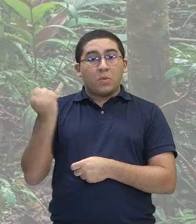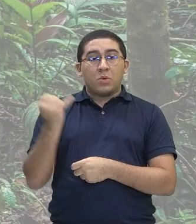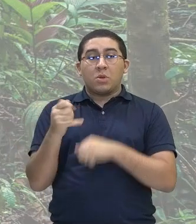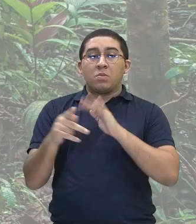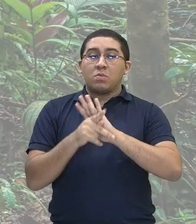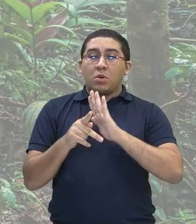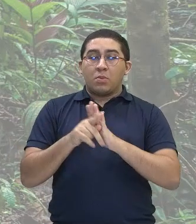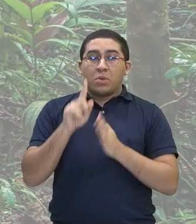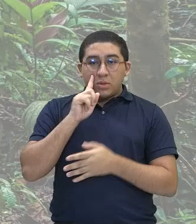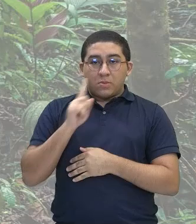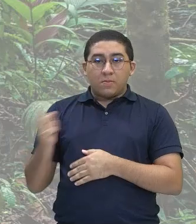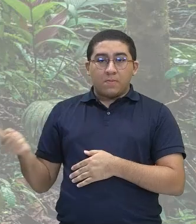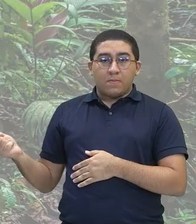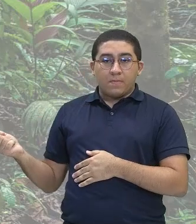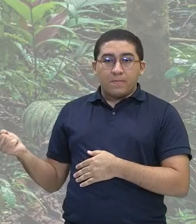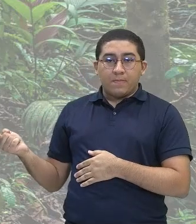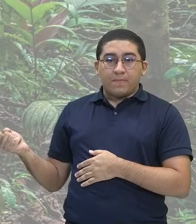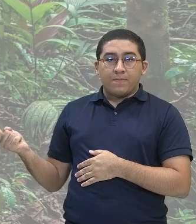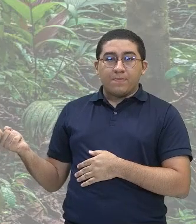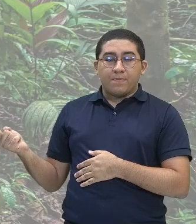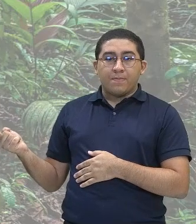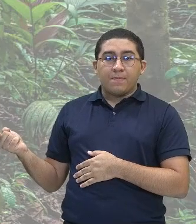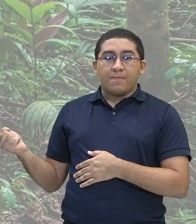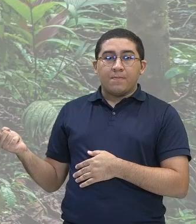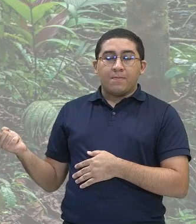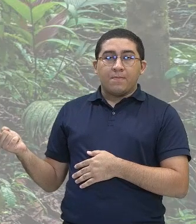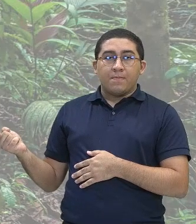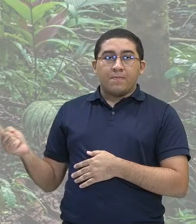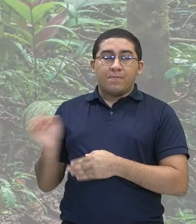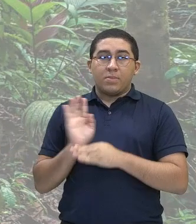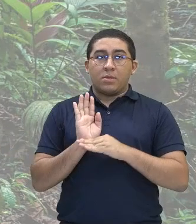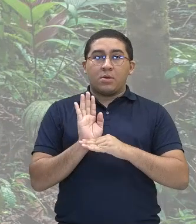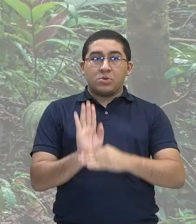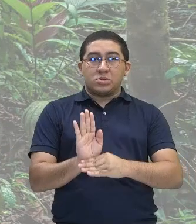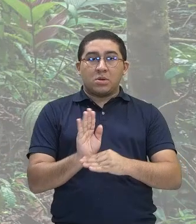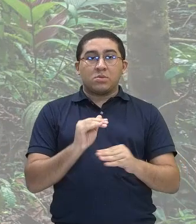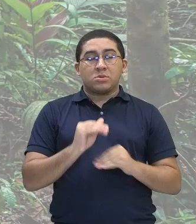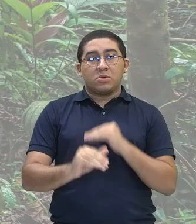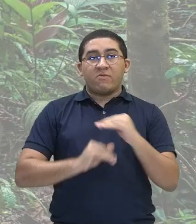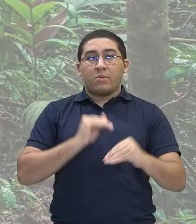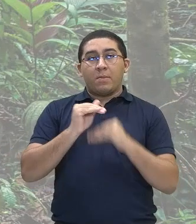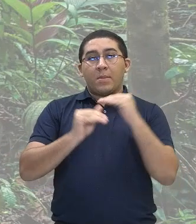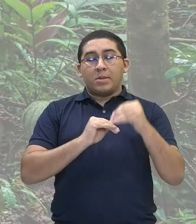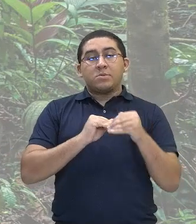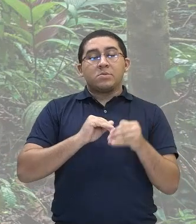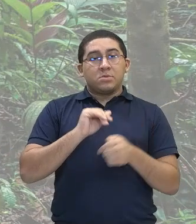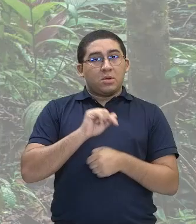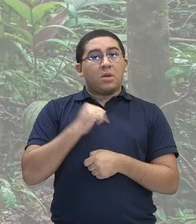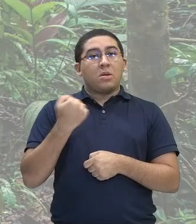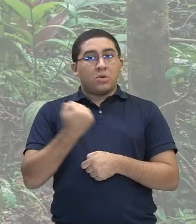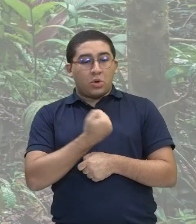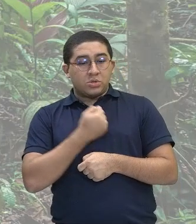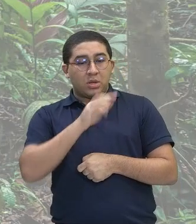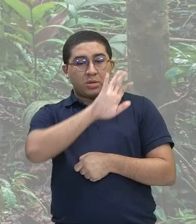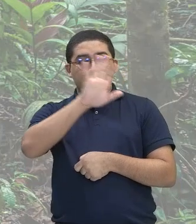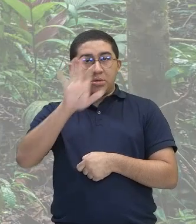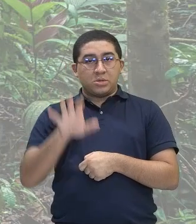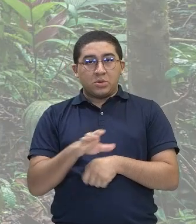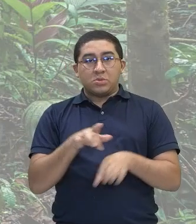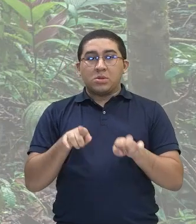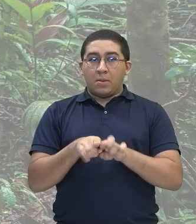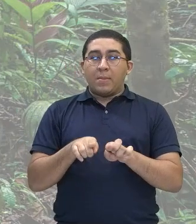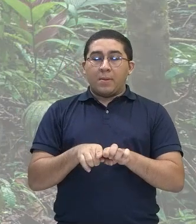Fundo Amazônia, isso tudo para ajudar no desenvolvimento da nossa região, né, principalmente,